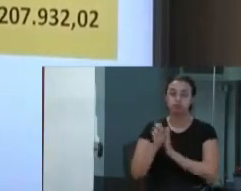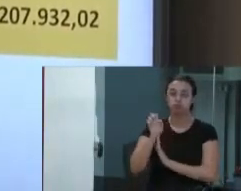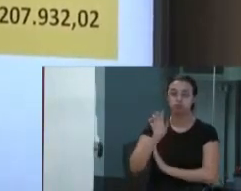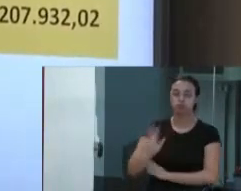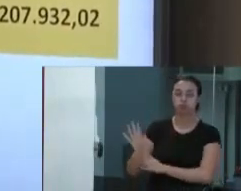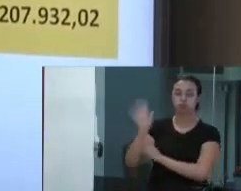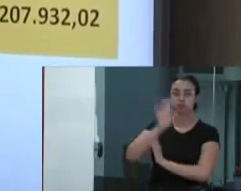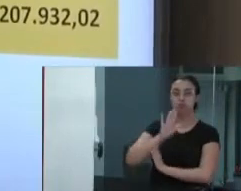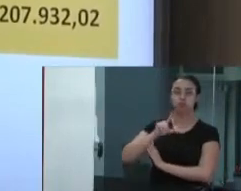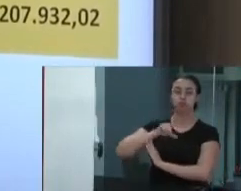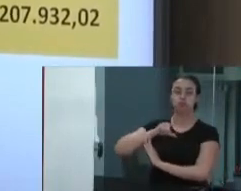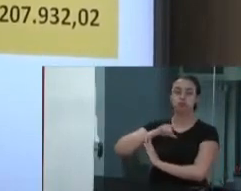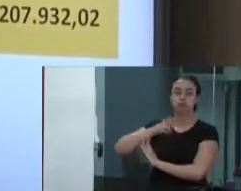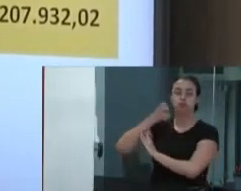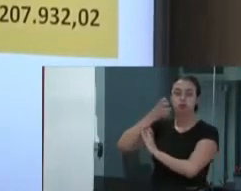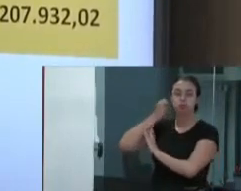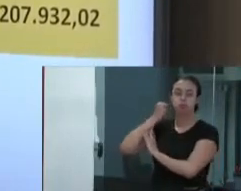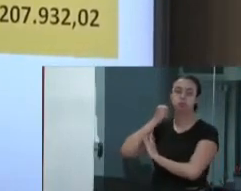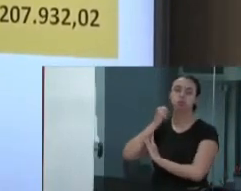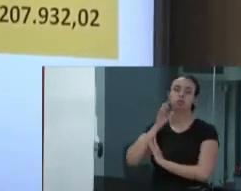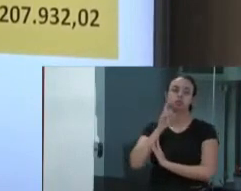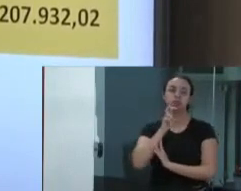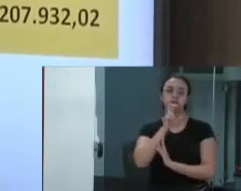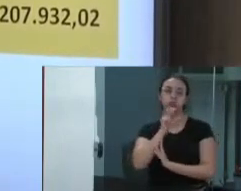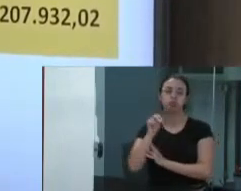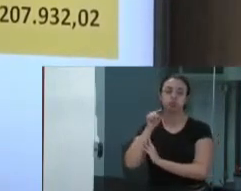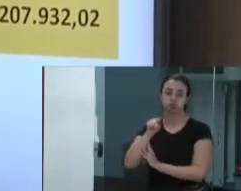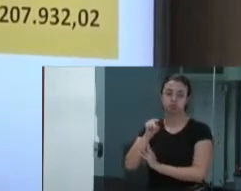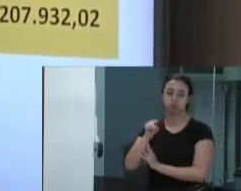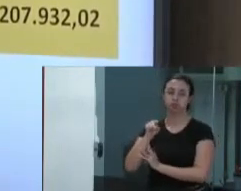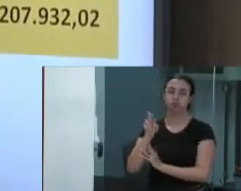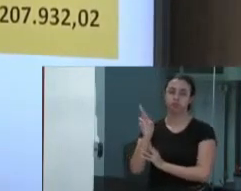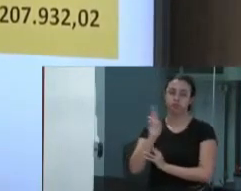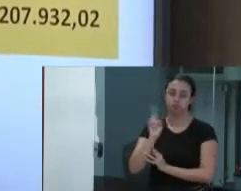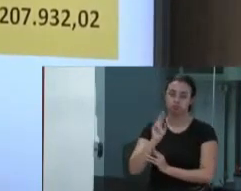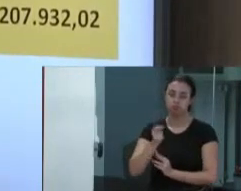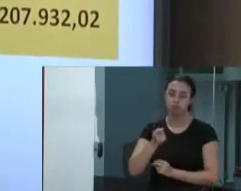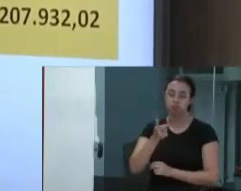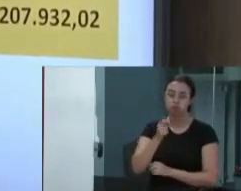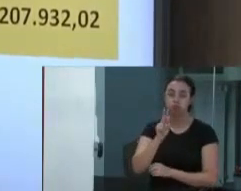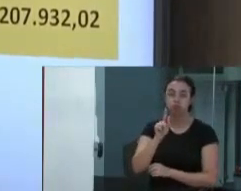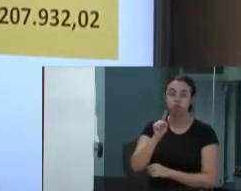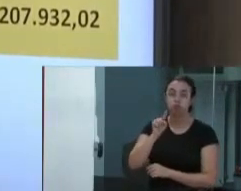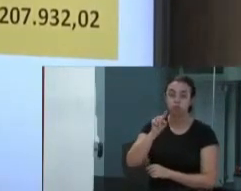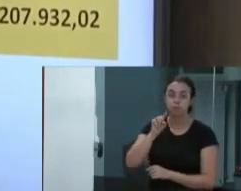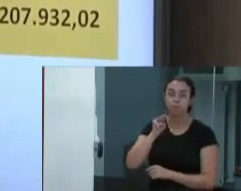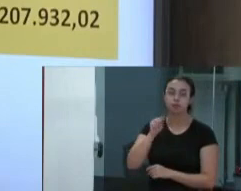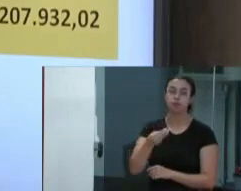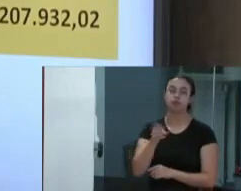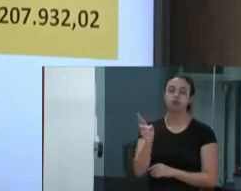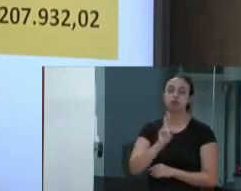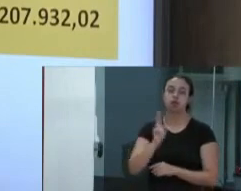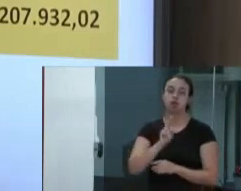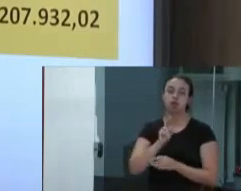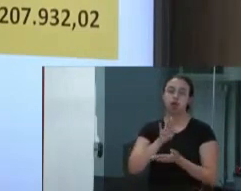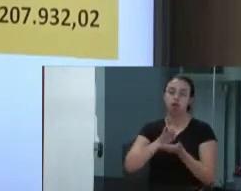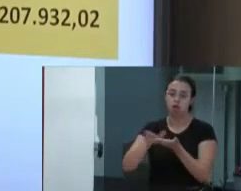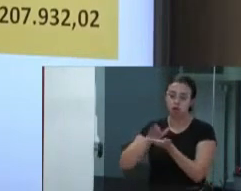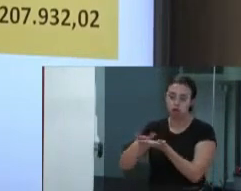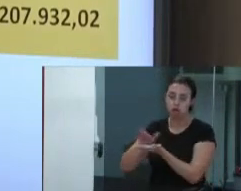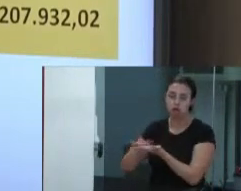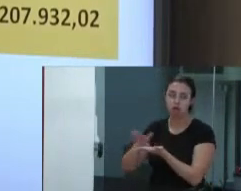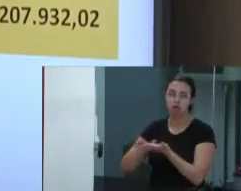um saldo, né, de pouco mais de 500 mil, tivemos quase 1 milhão e meio de receita, tivemos, né, essa margem